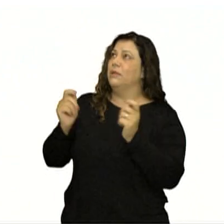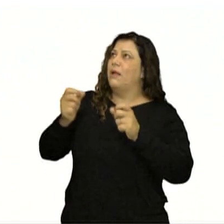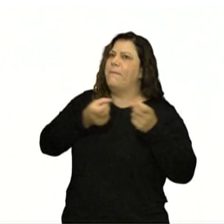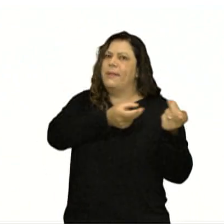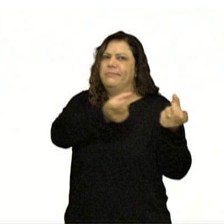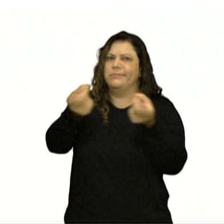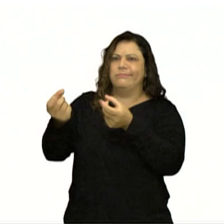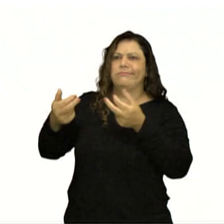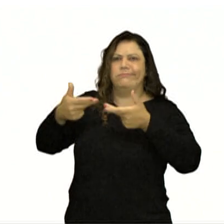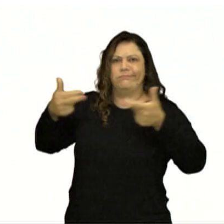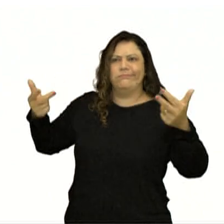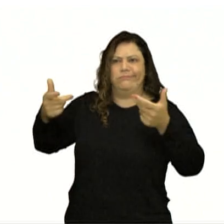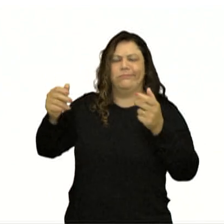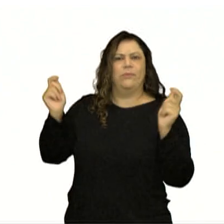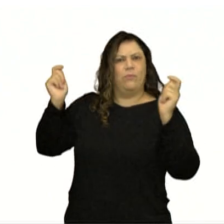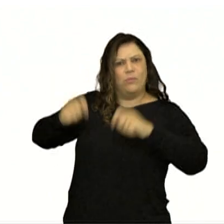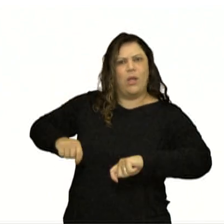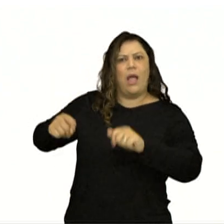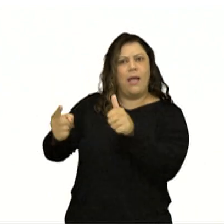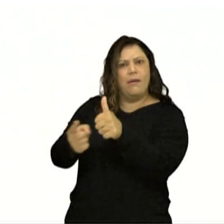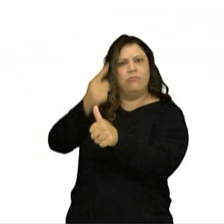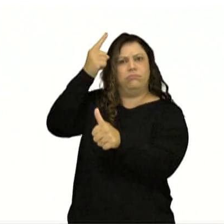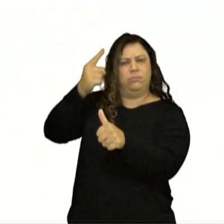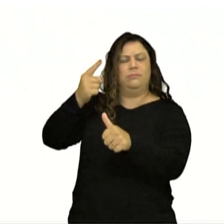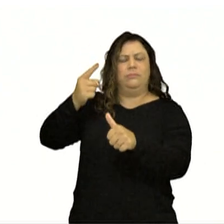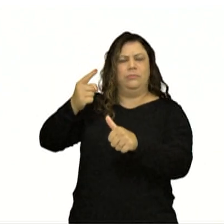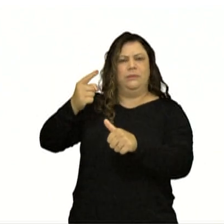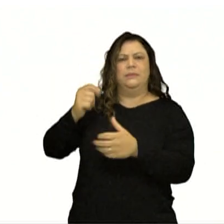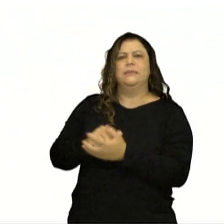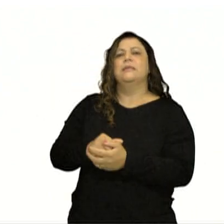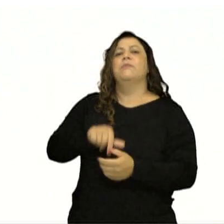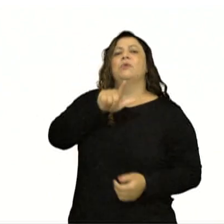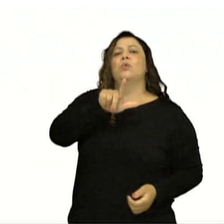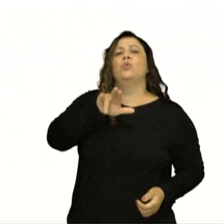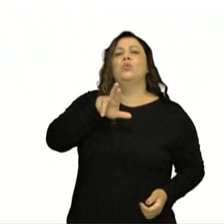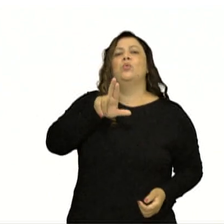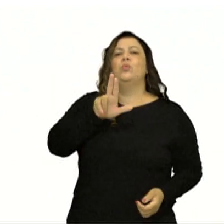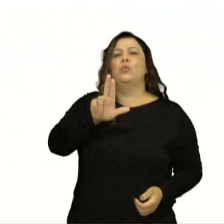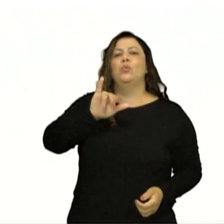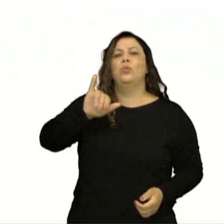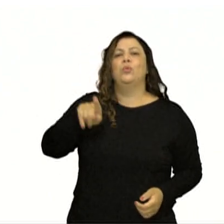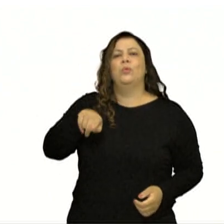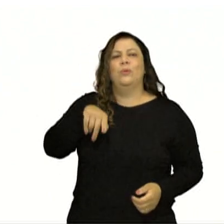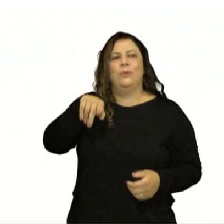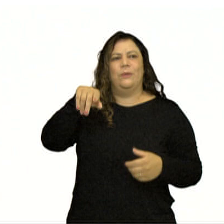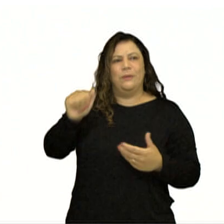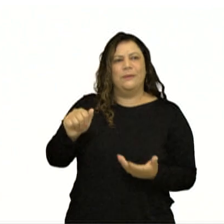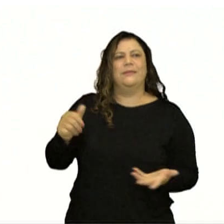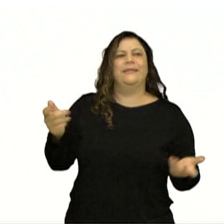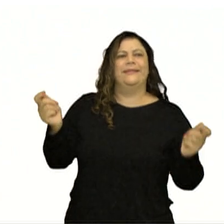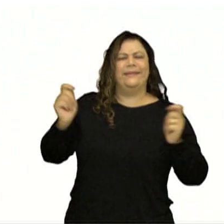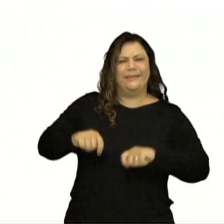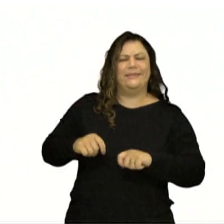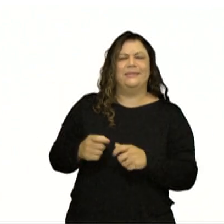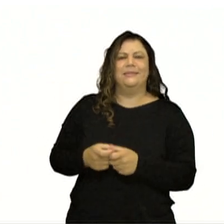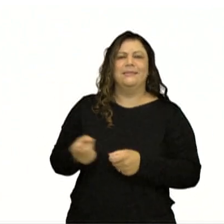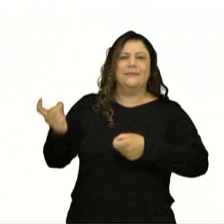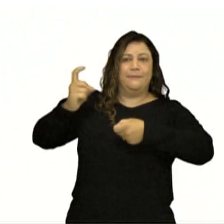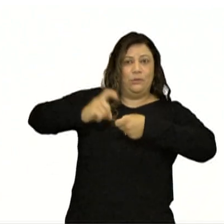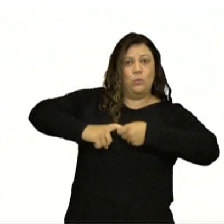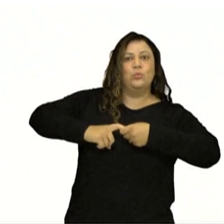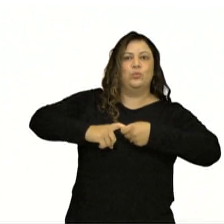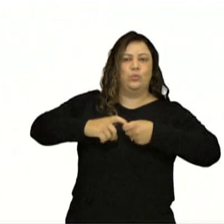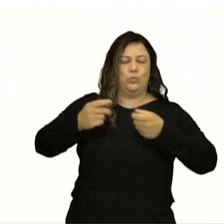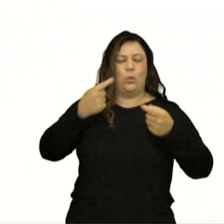aí, a primeira câmera fotográfica criada por Louis Jacques Mundet Daguerre, sócio do Niepce, o que criou